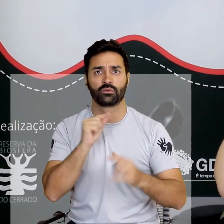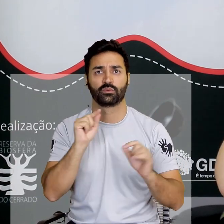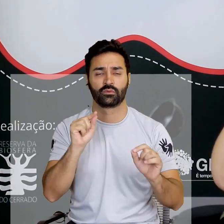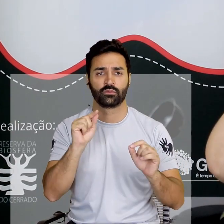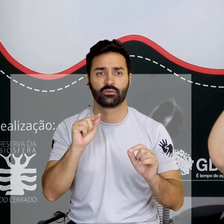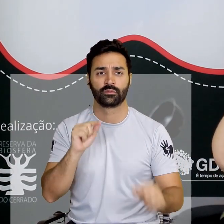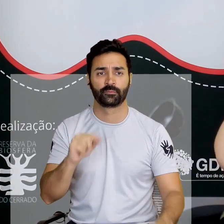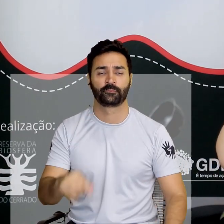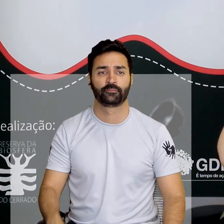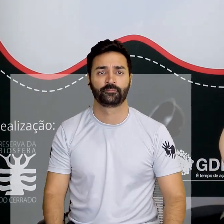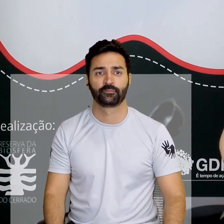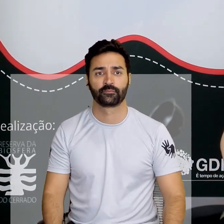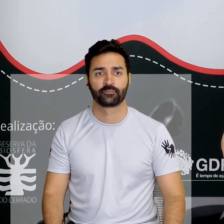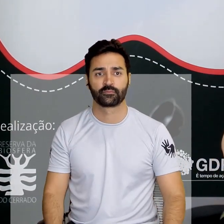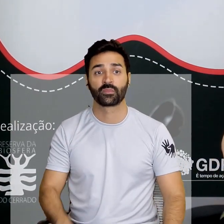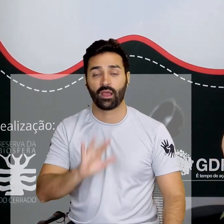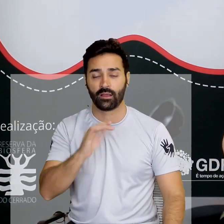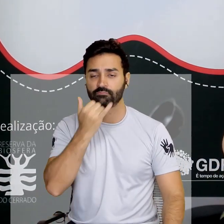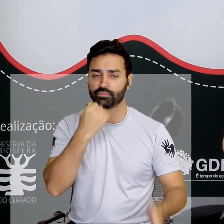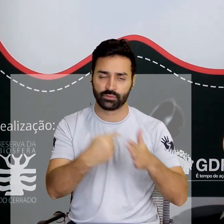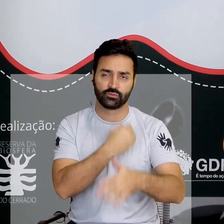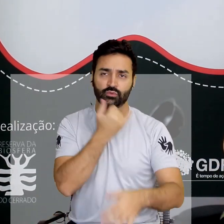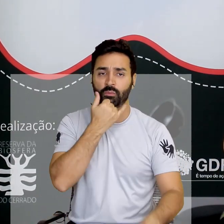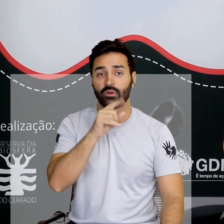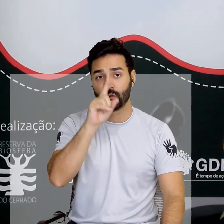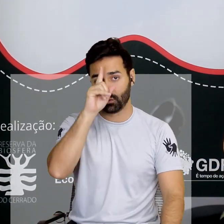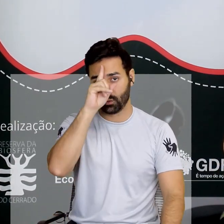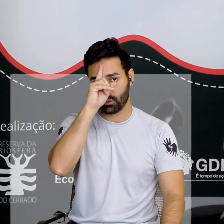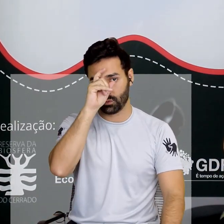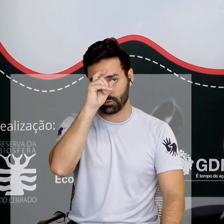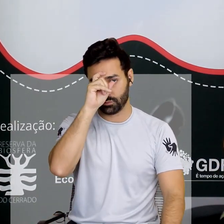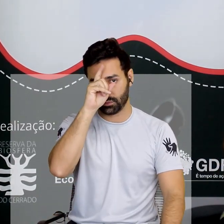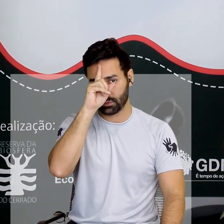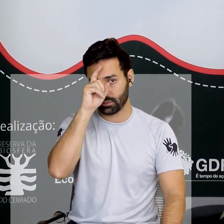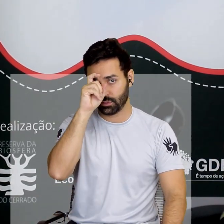foi feita. Hospital.